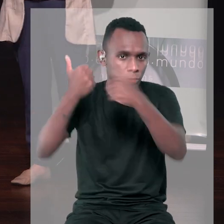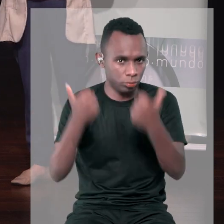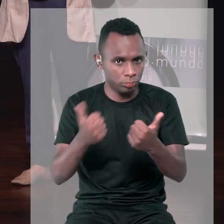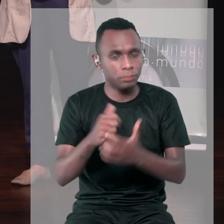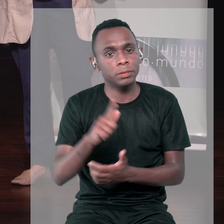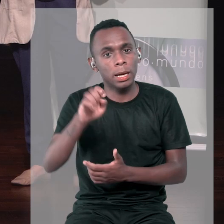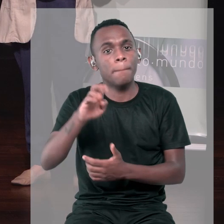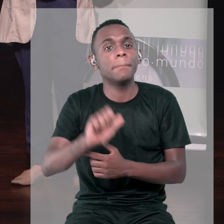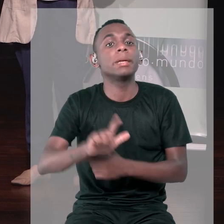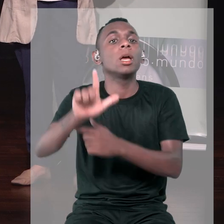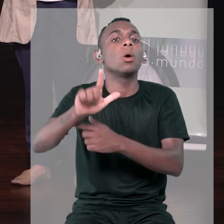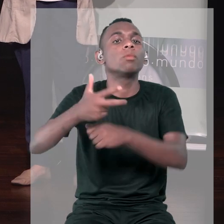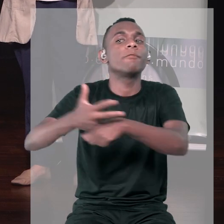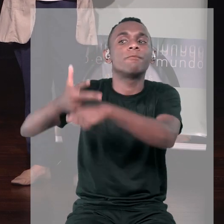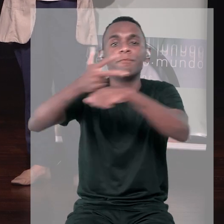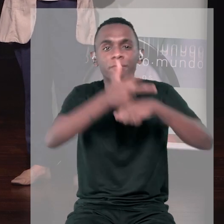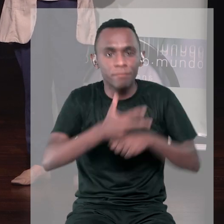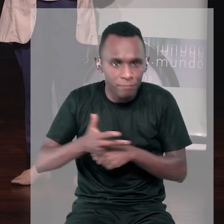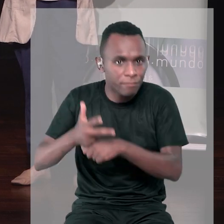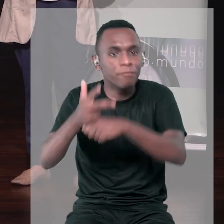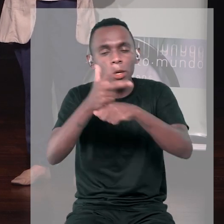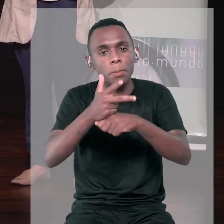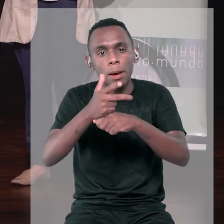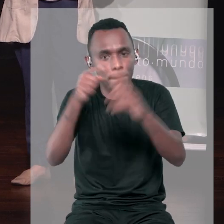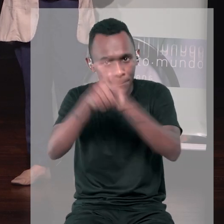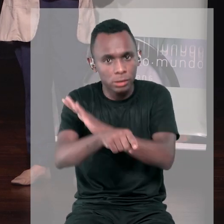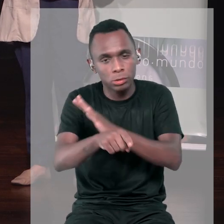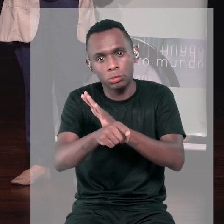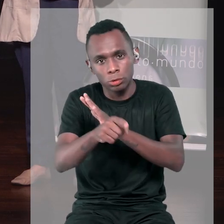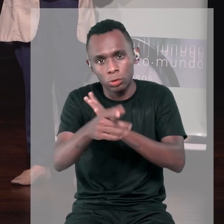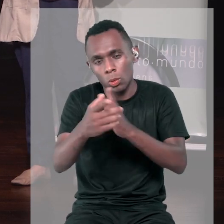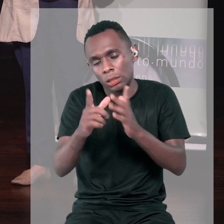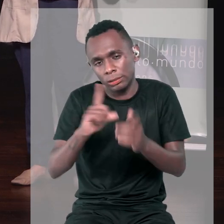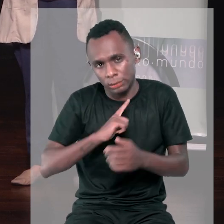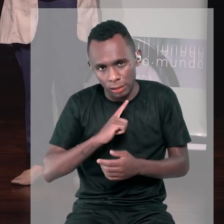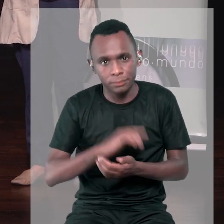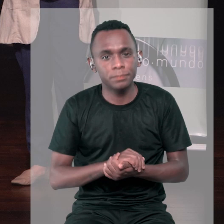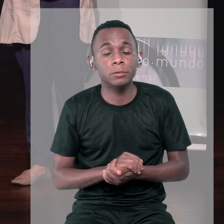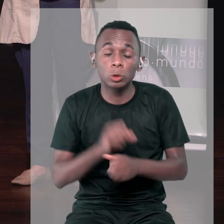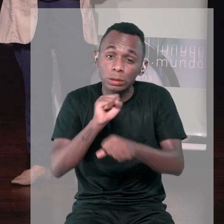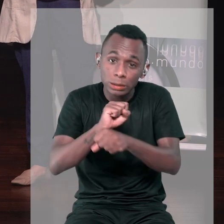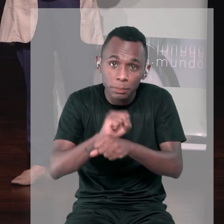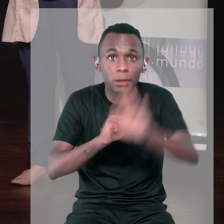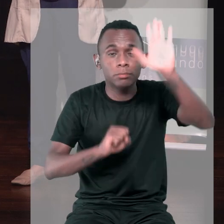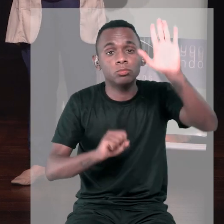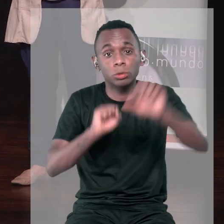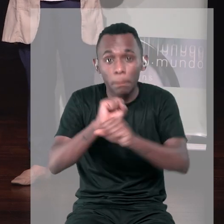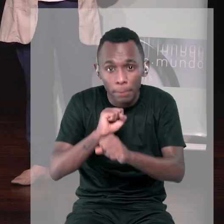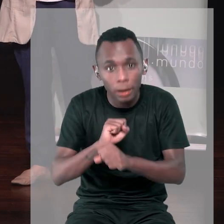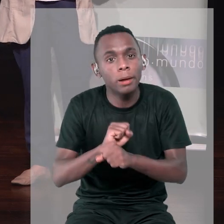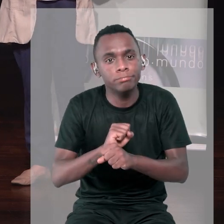vai filmar também quem está fazendo a pergunta. Então, a gente pede para esperar um pouquinho, quando levantar a mão,